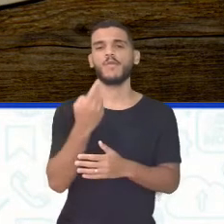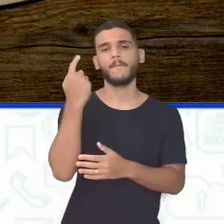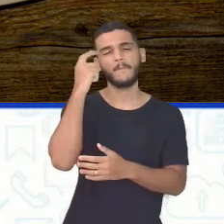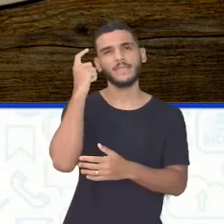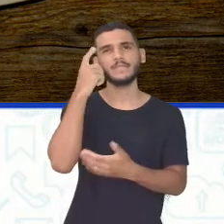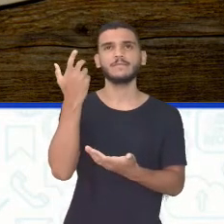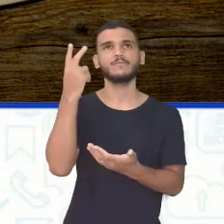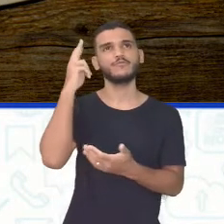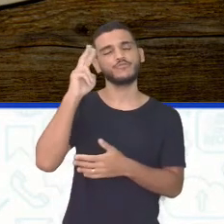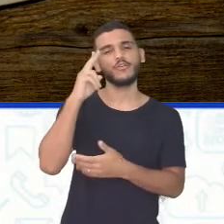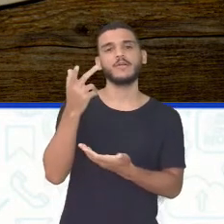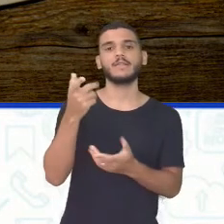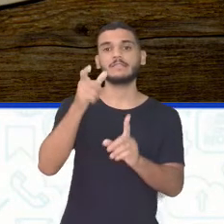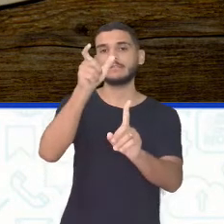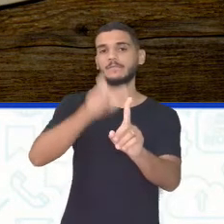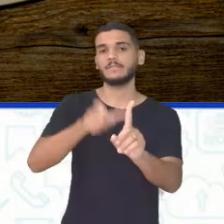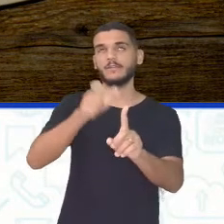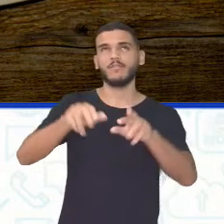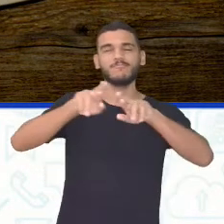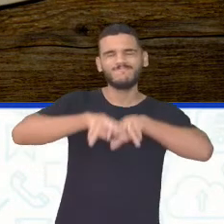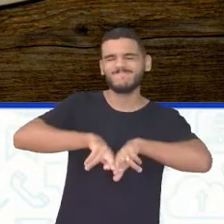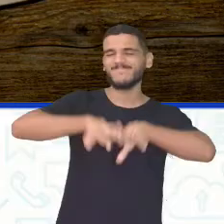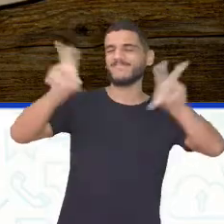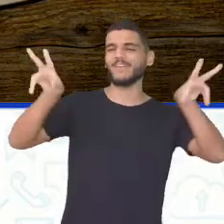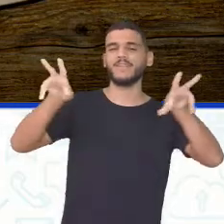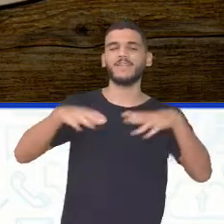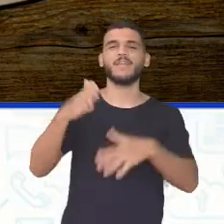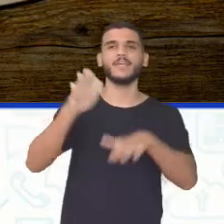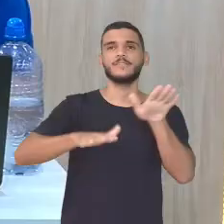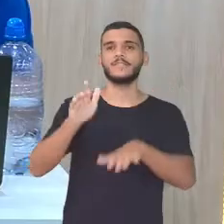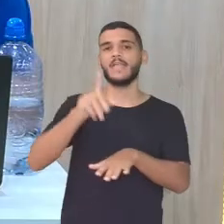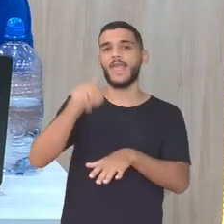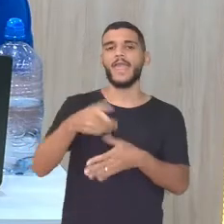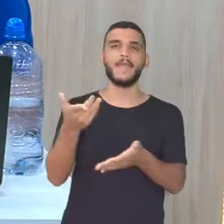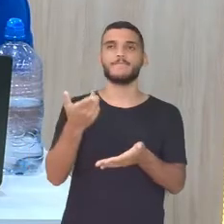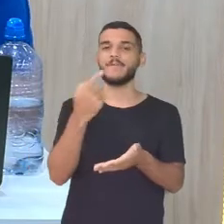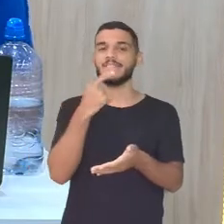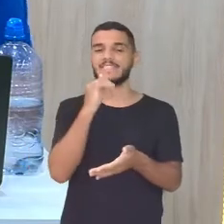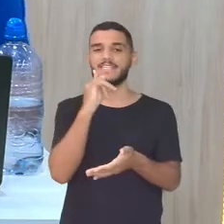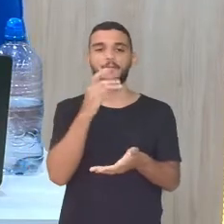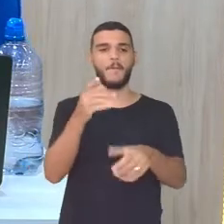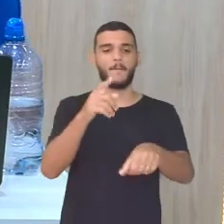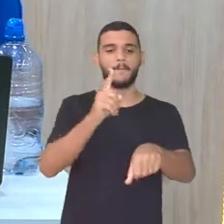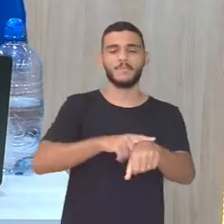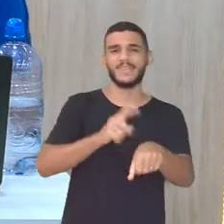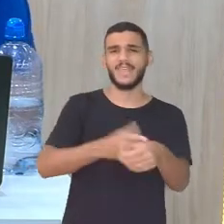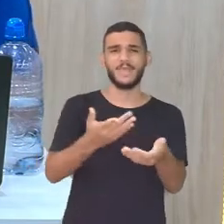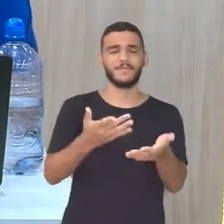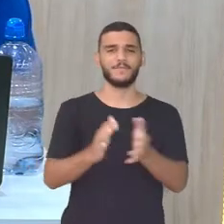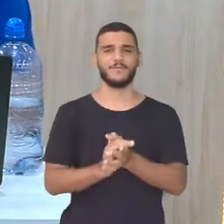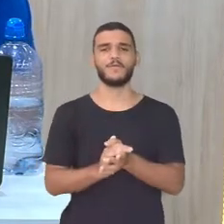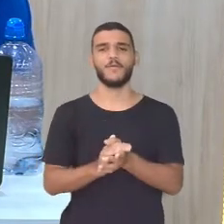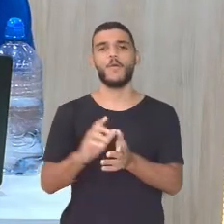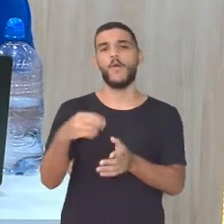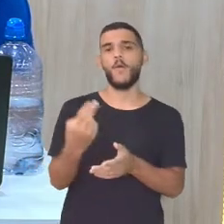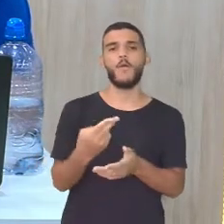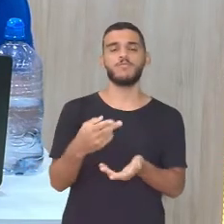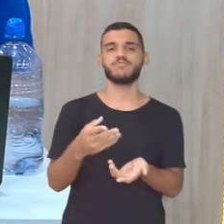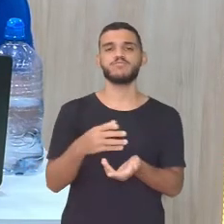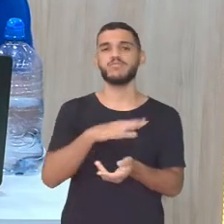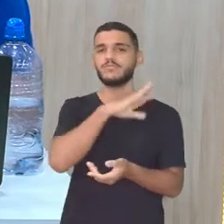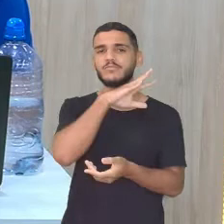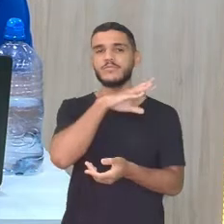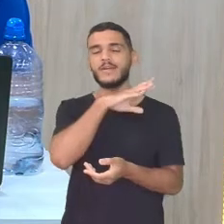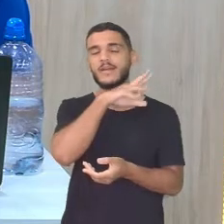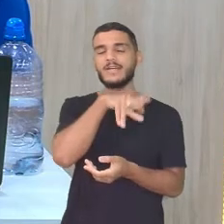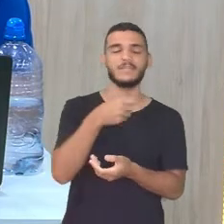os personagens são o mais inusitados possível. O personagem às vezes é o tempo. Os personagens às vezes é um bicho falante, às